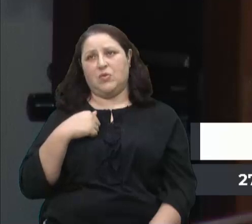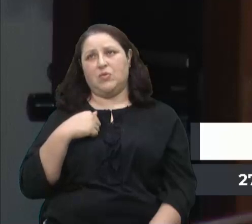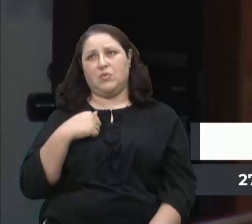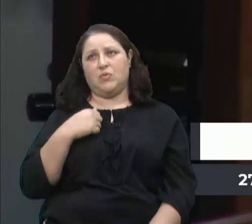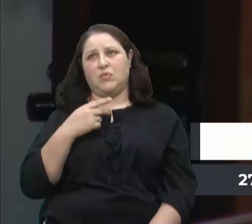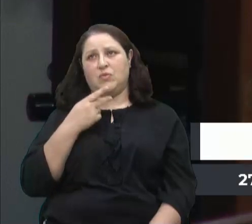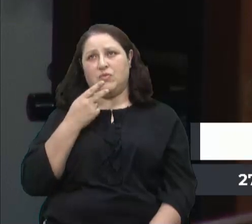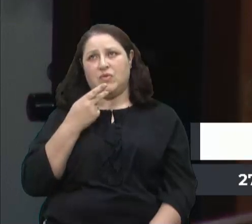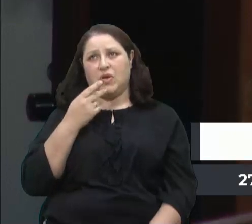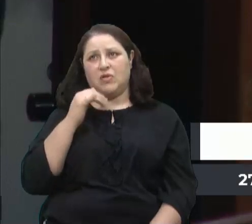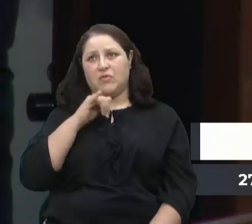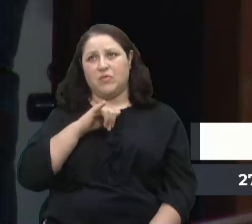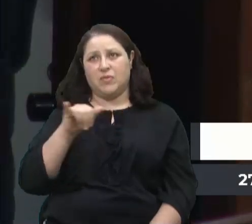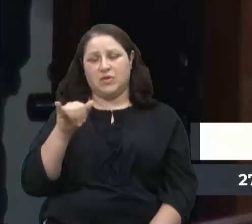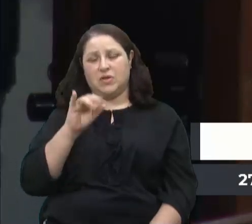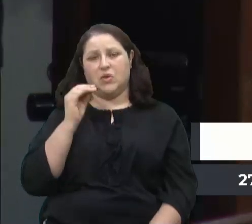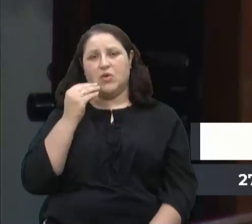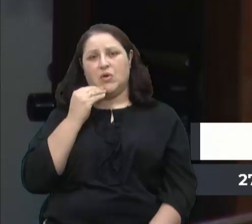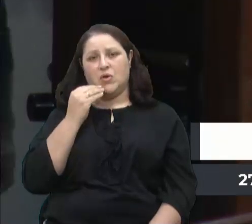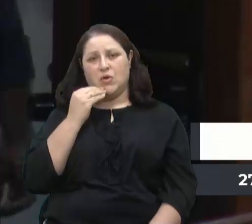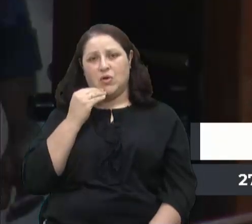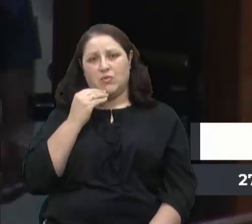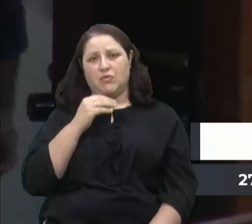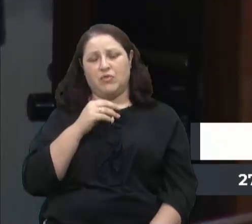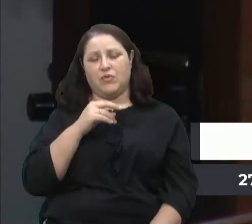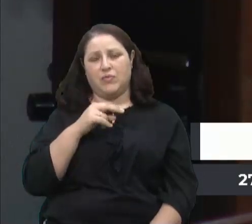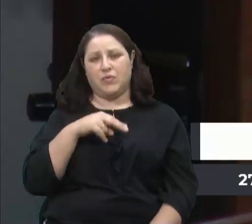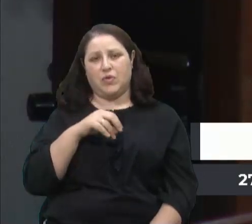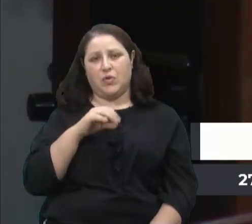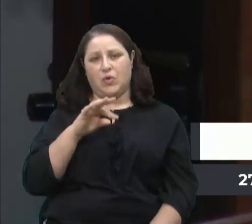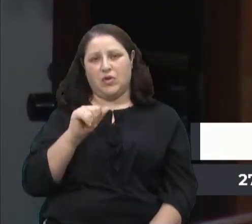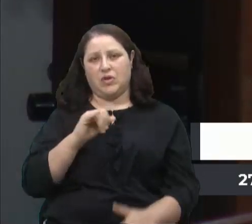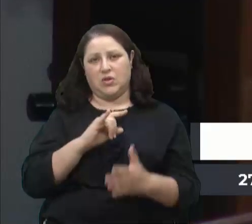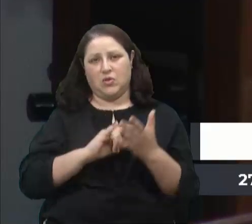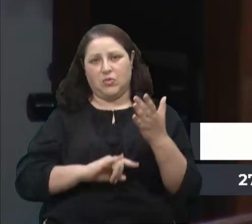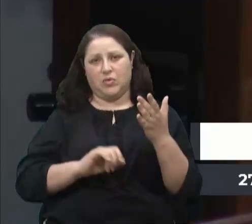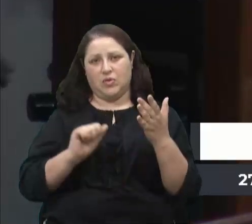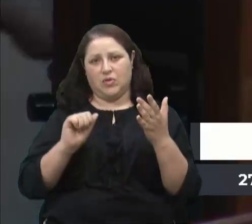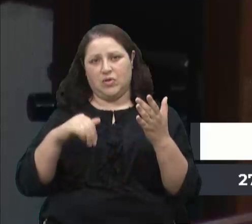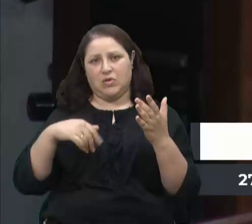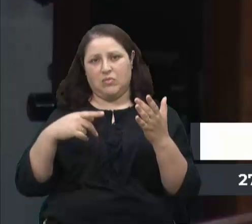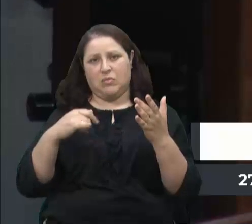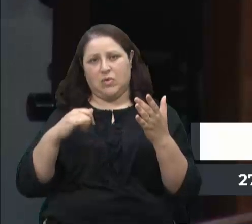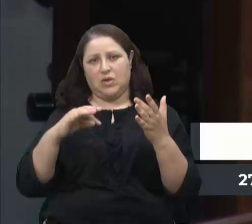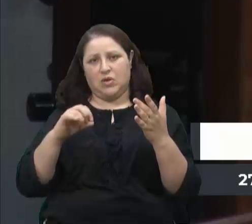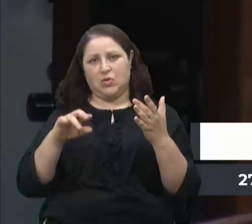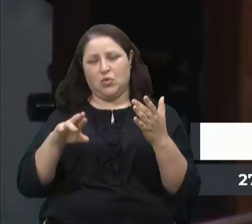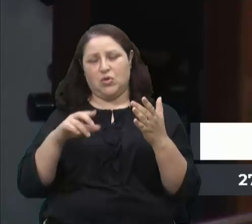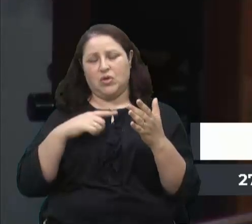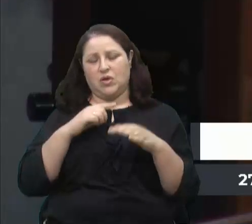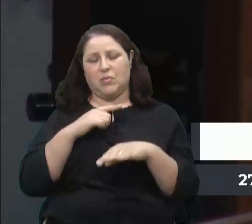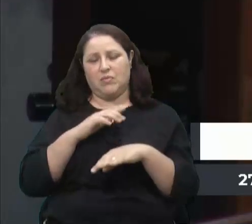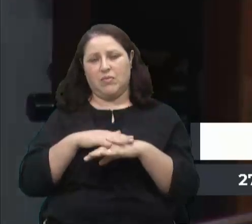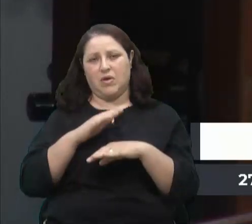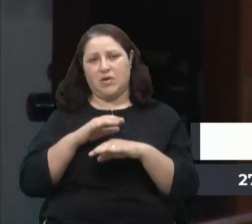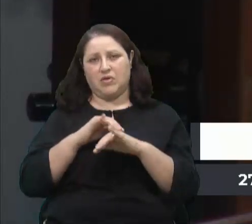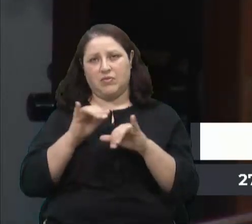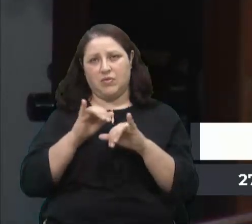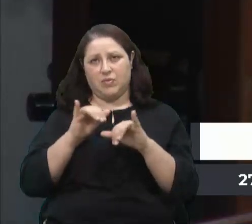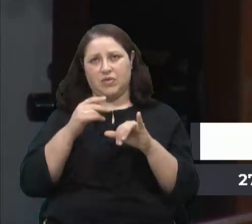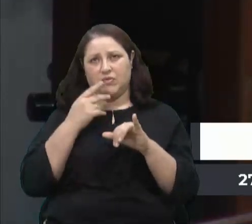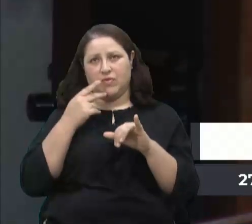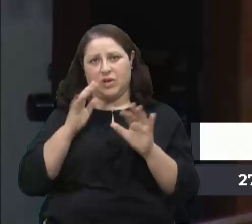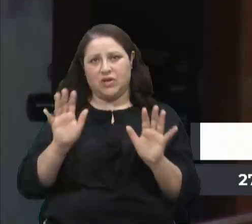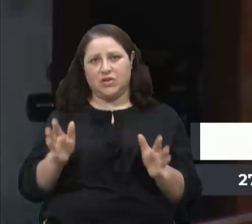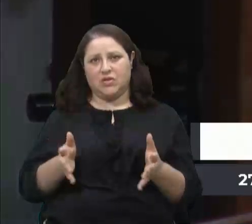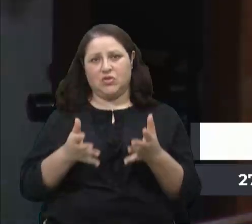essa informação e, obviamente, que a nota da Amptur ela traz muito mais informações, inclusive dizendo que o incentivo ao